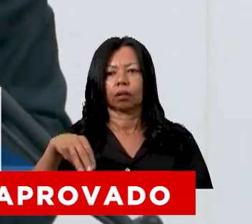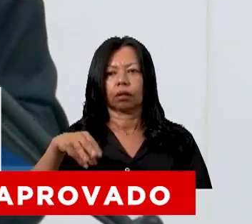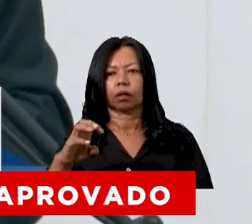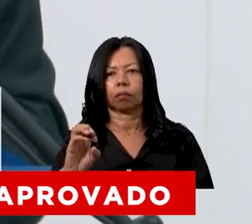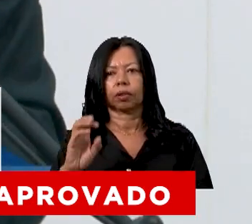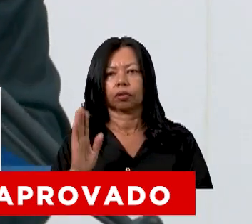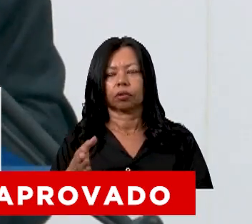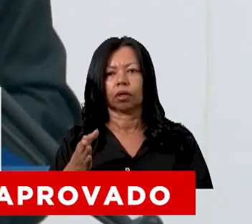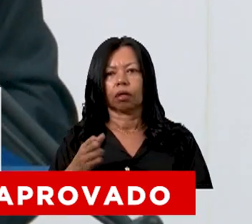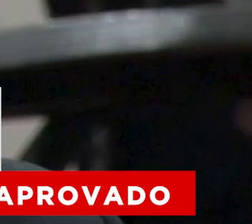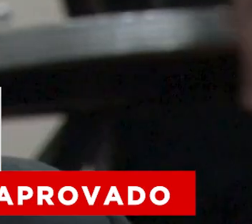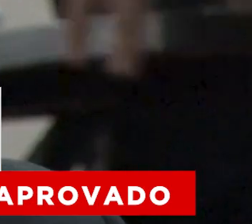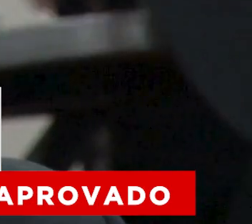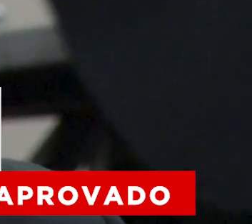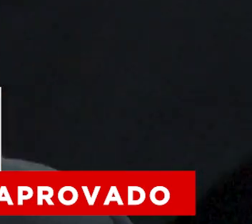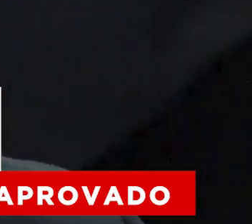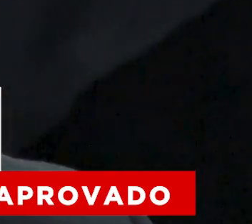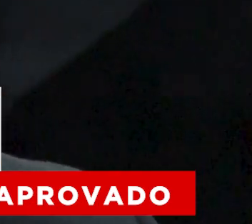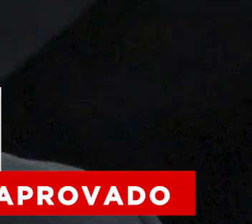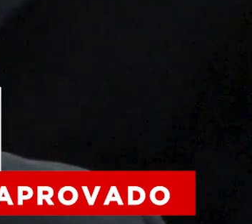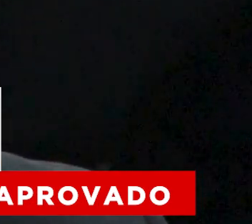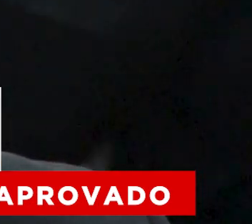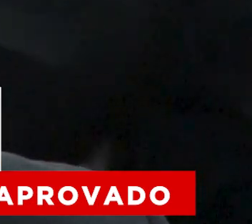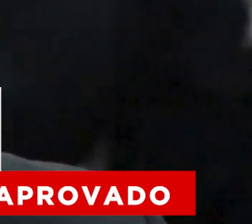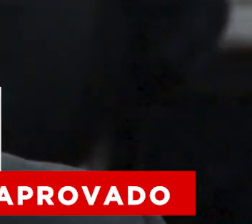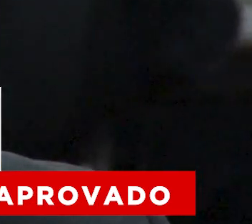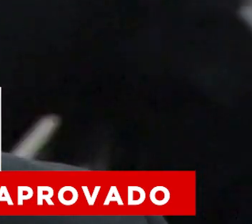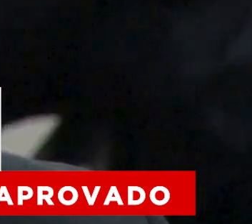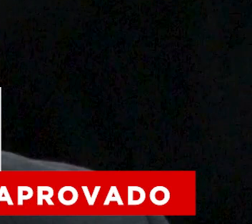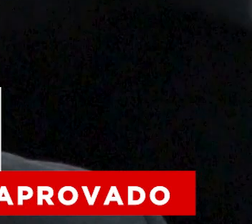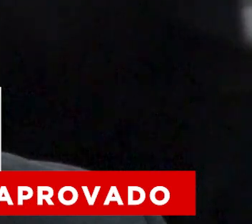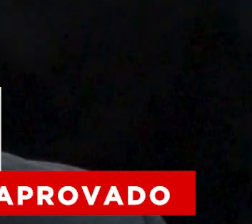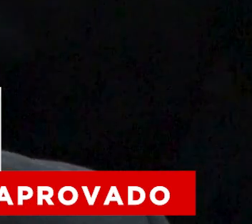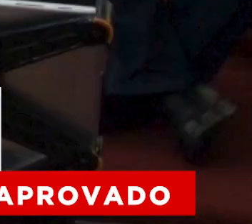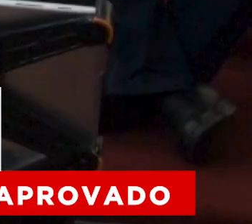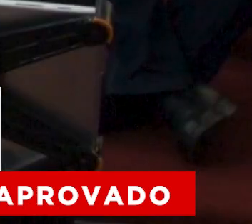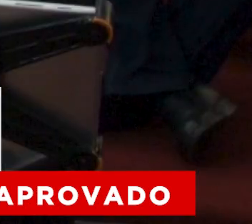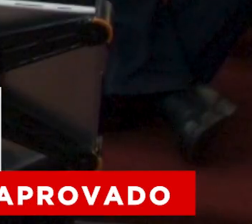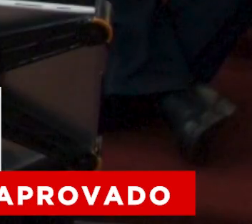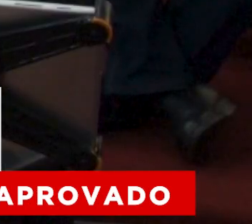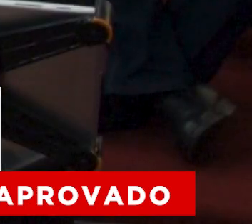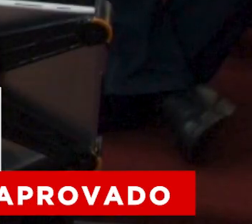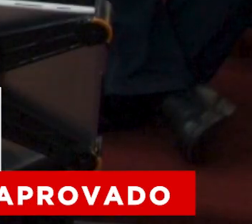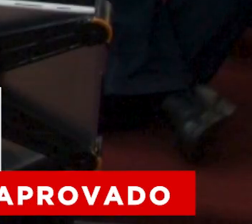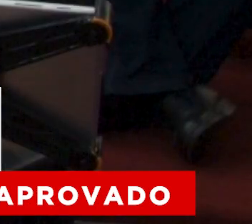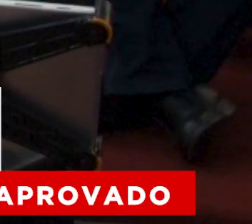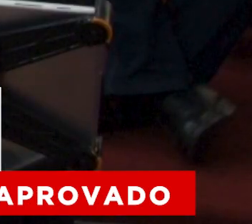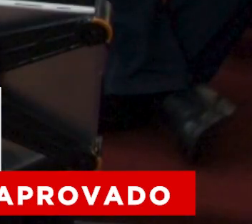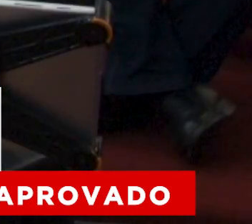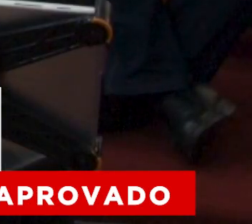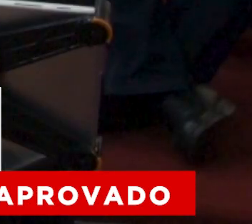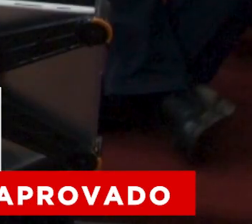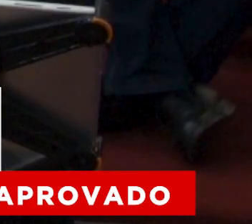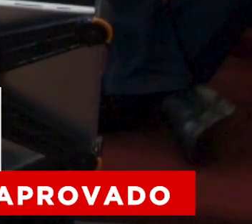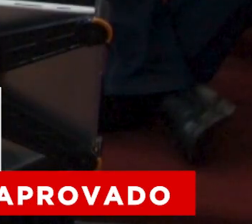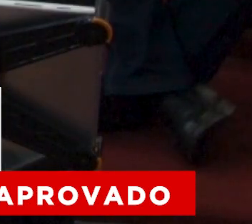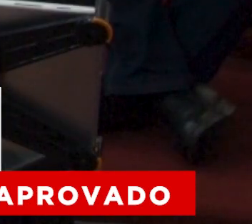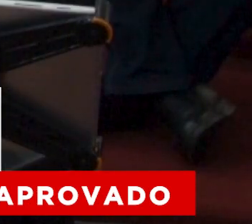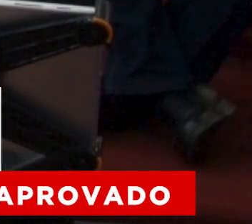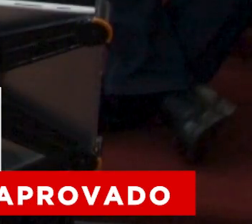incursões e fiscalizações no Colégio da Ilha e encontrou filtros vencidos. Nós encontramos com o vereador Alessandro caixas